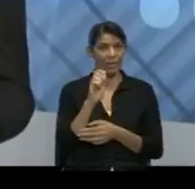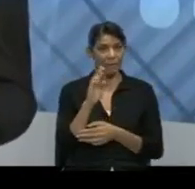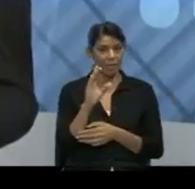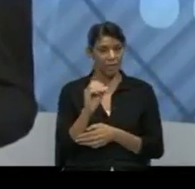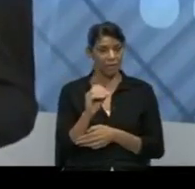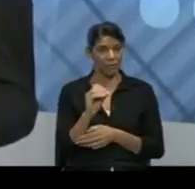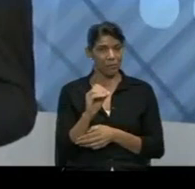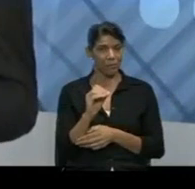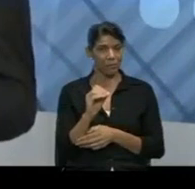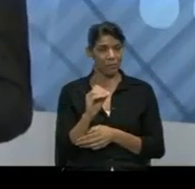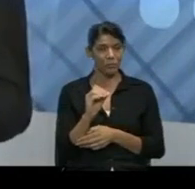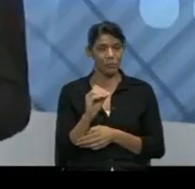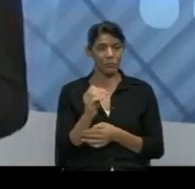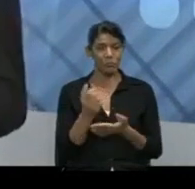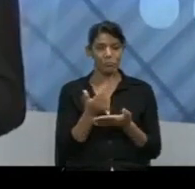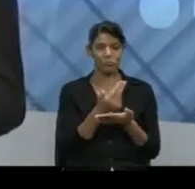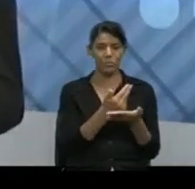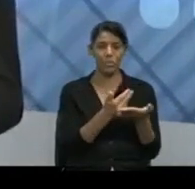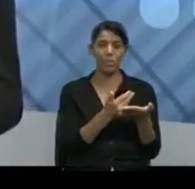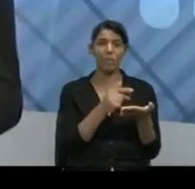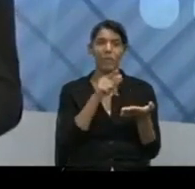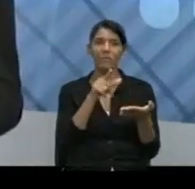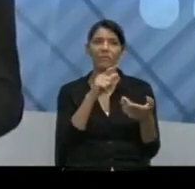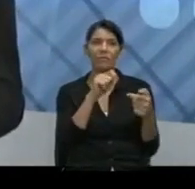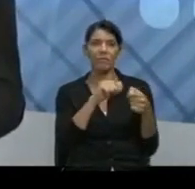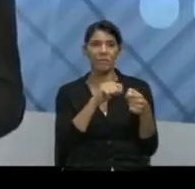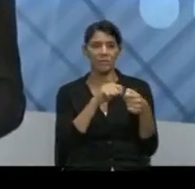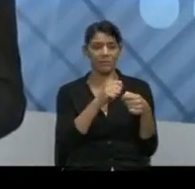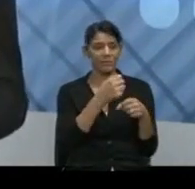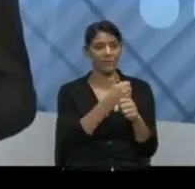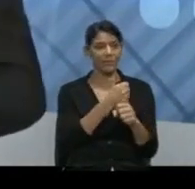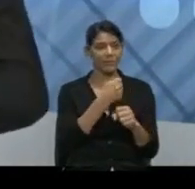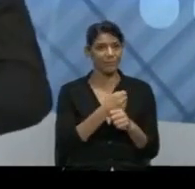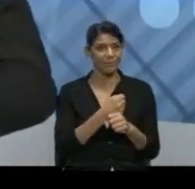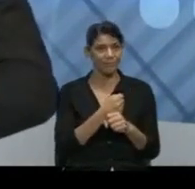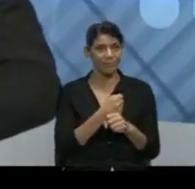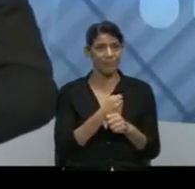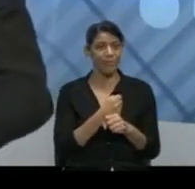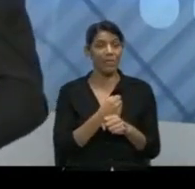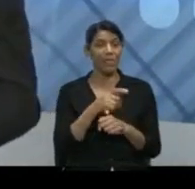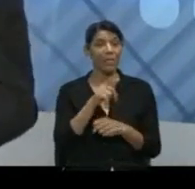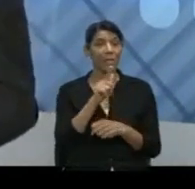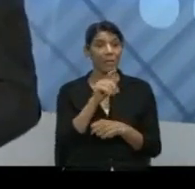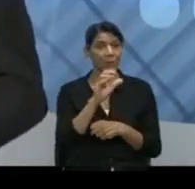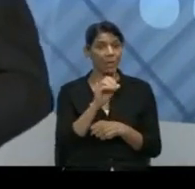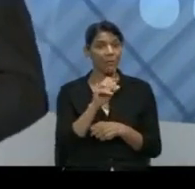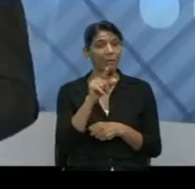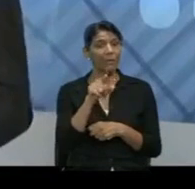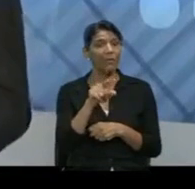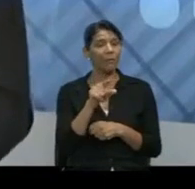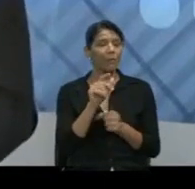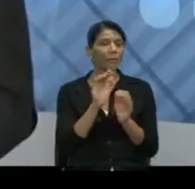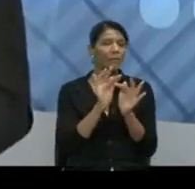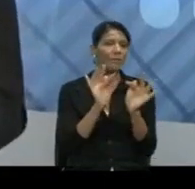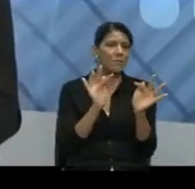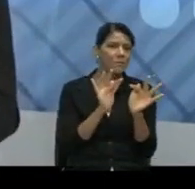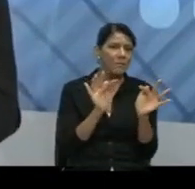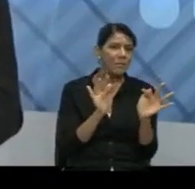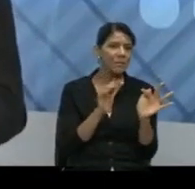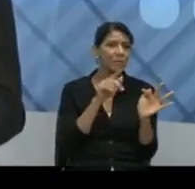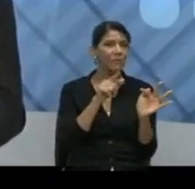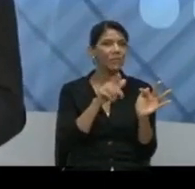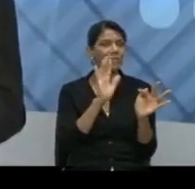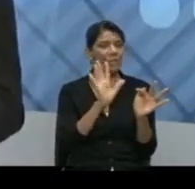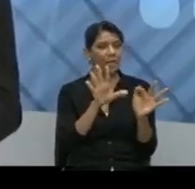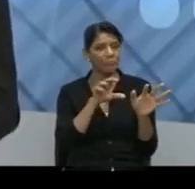da maquete com o que vocês vão fazer em obra, tá? Então, esse gabarito da maquete ele é mais simplificado, é mais para vocês